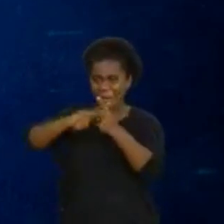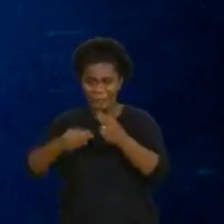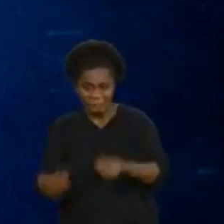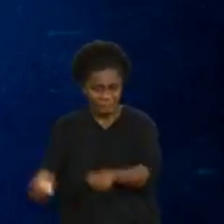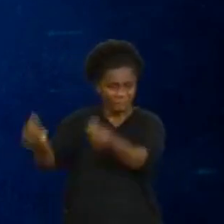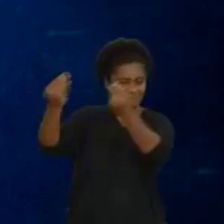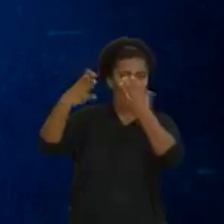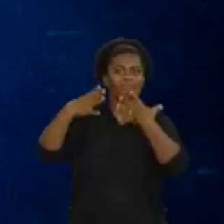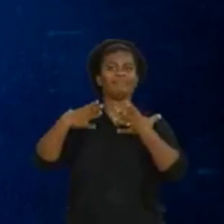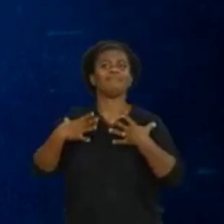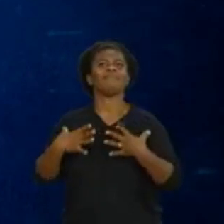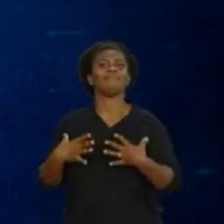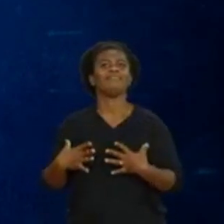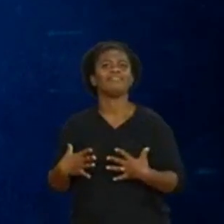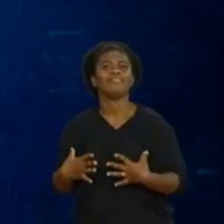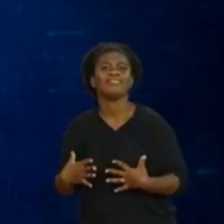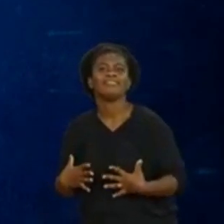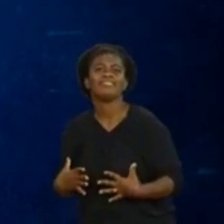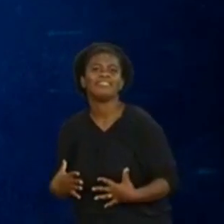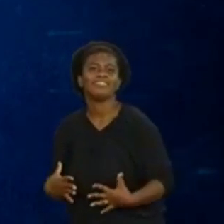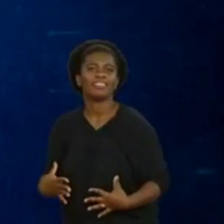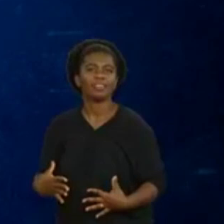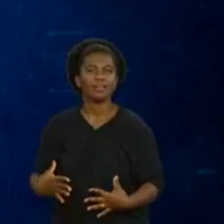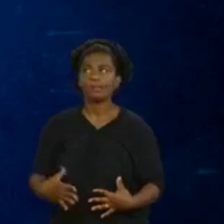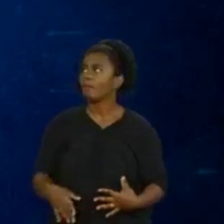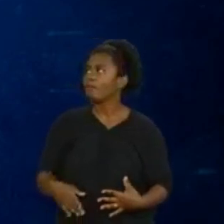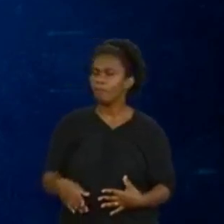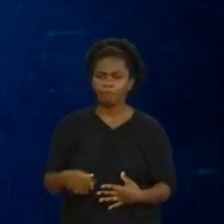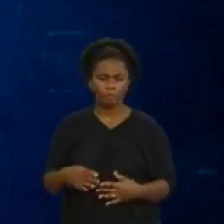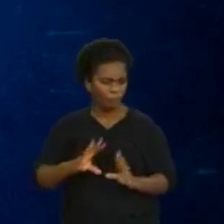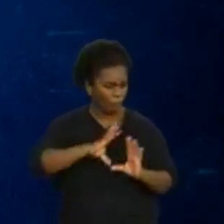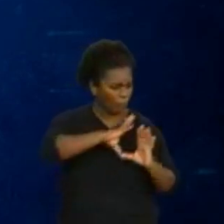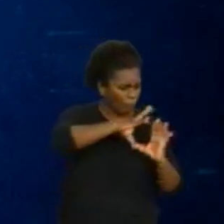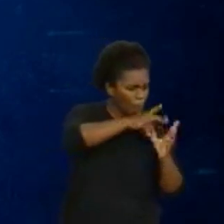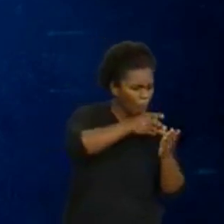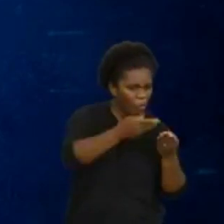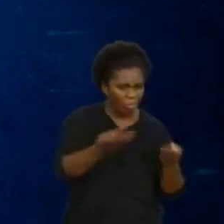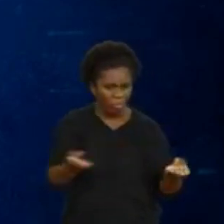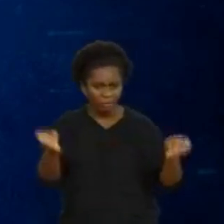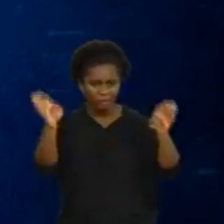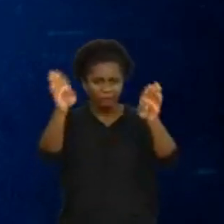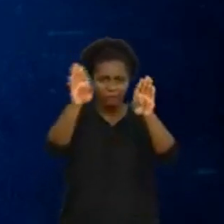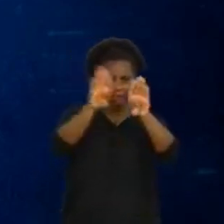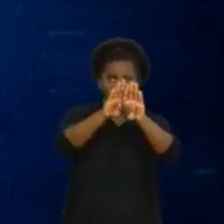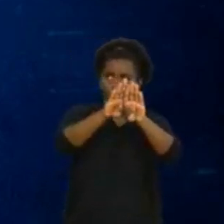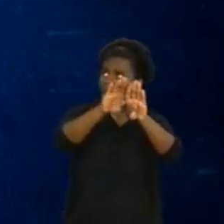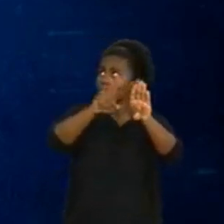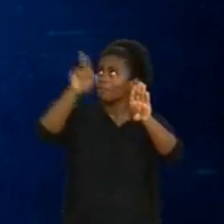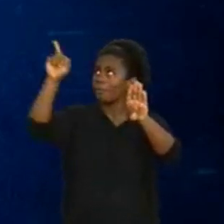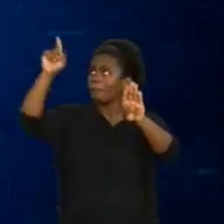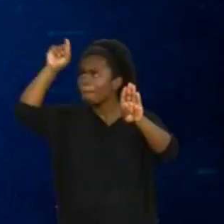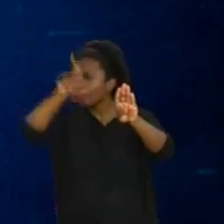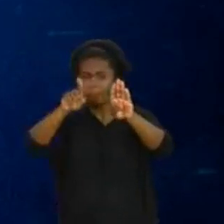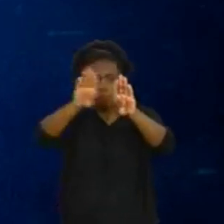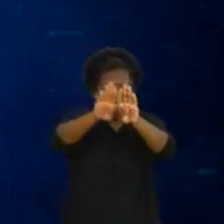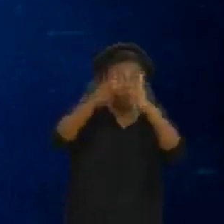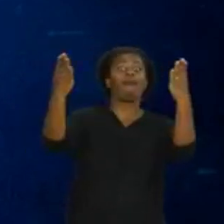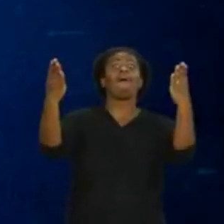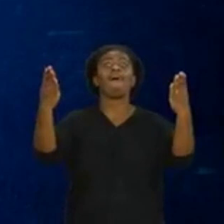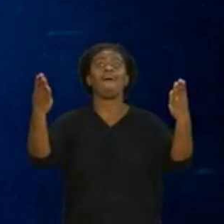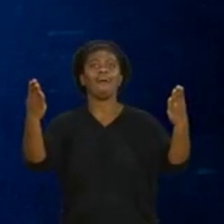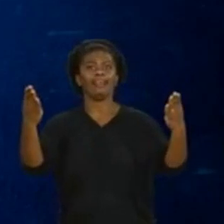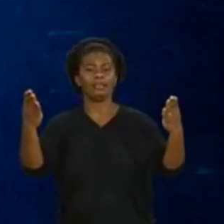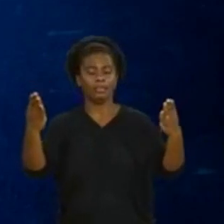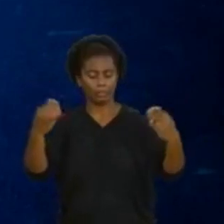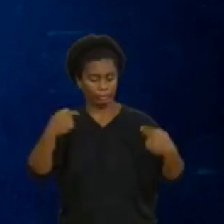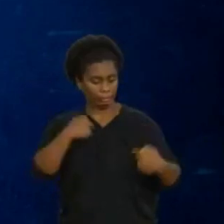Para me devolver. Para me devolver. Abriu cada porta. Abriu cada porta. Que o mundo fechou. Que o mundo fechou. Eu